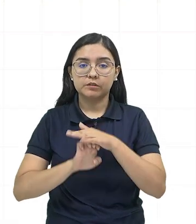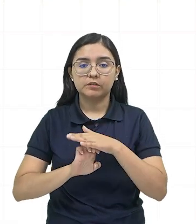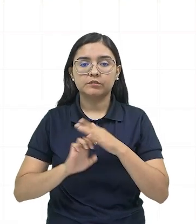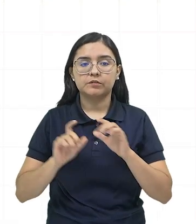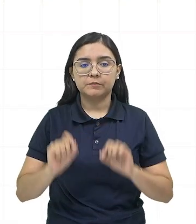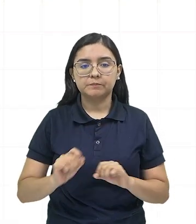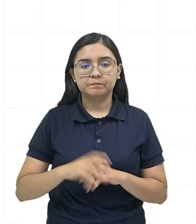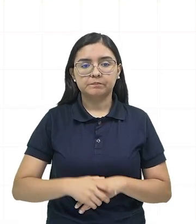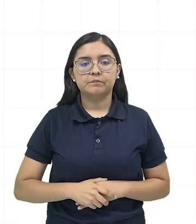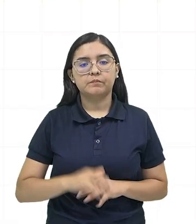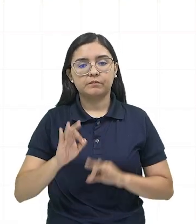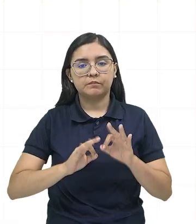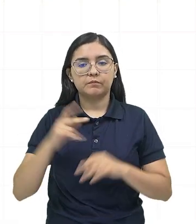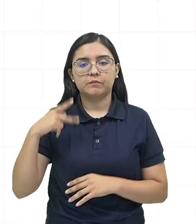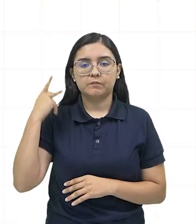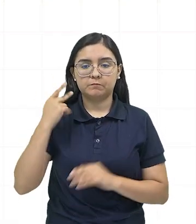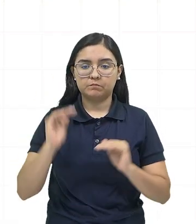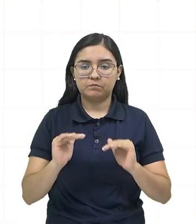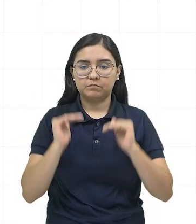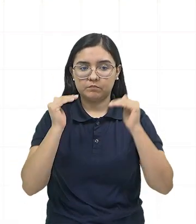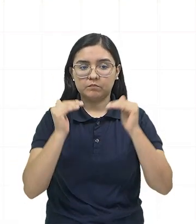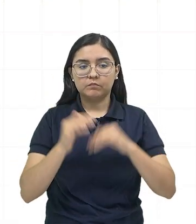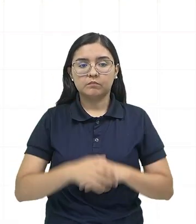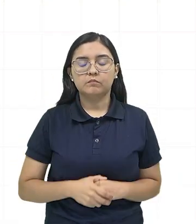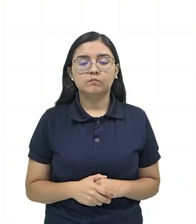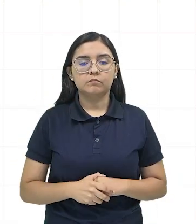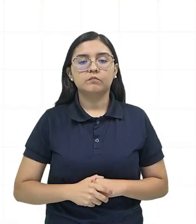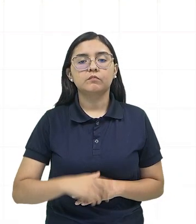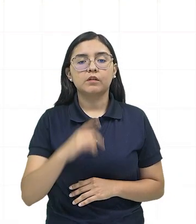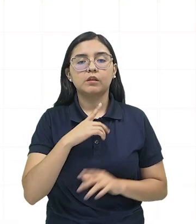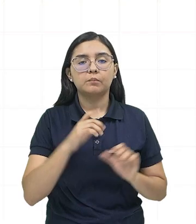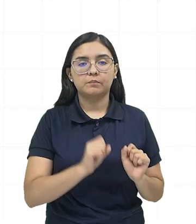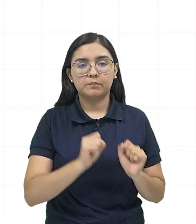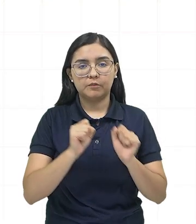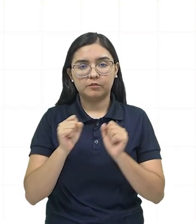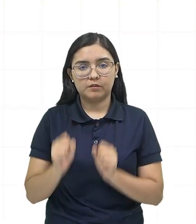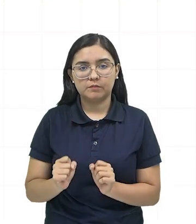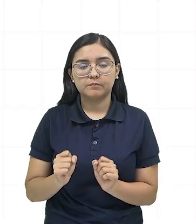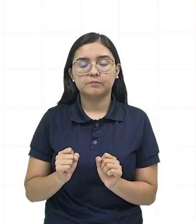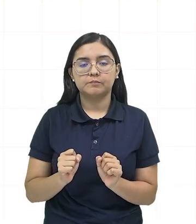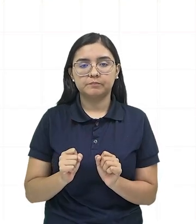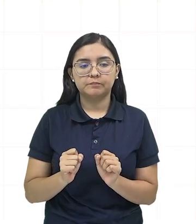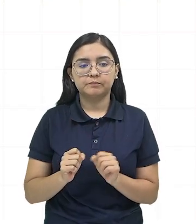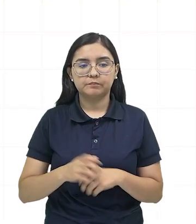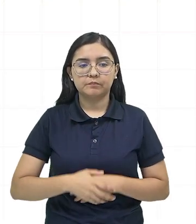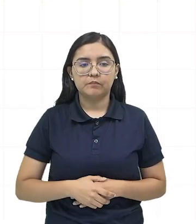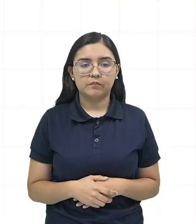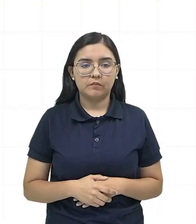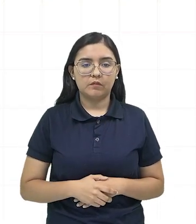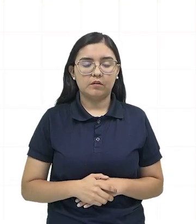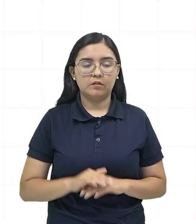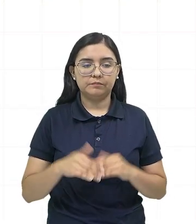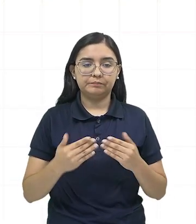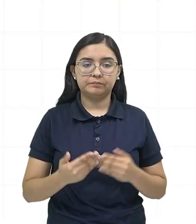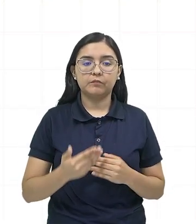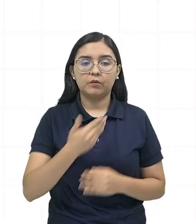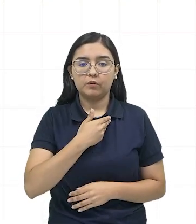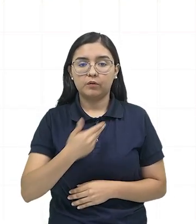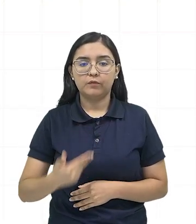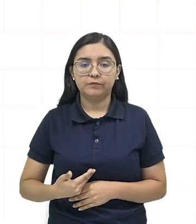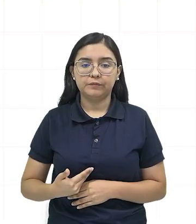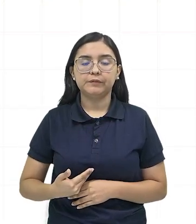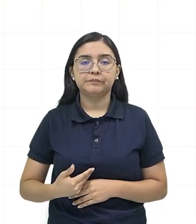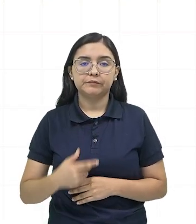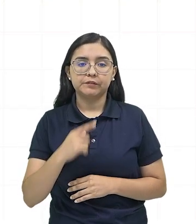entidade política soberana, ou seja, que tem o seu poder ali, né, implementado, com um governo que